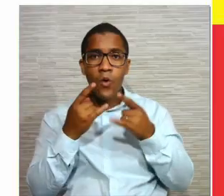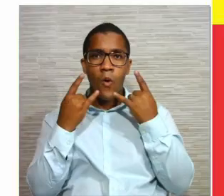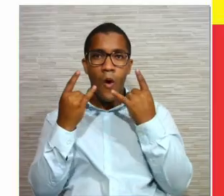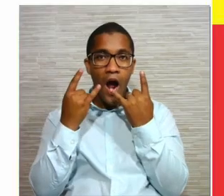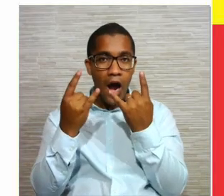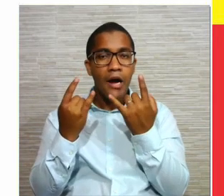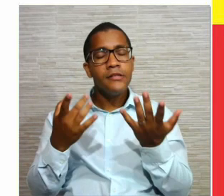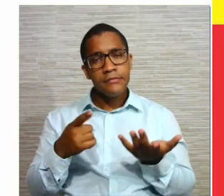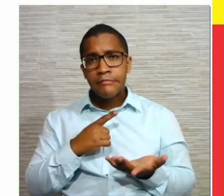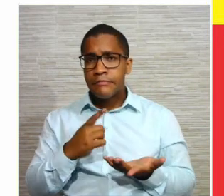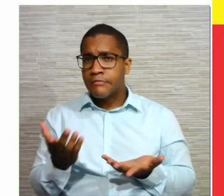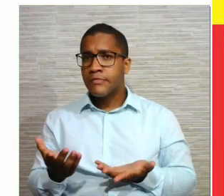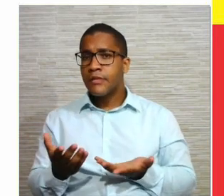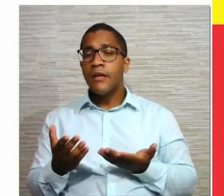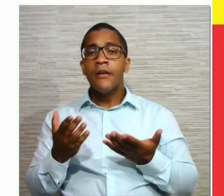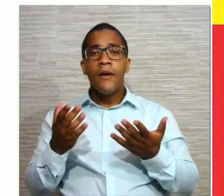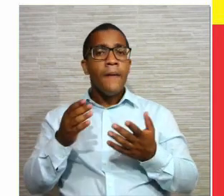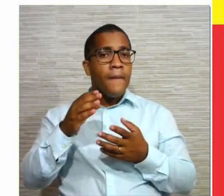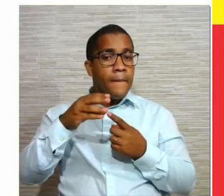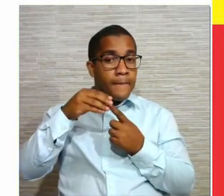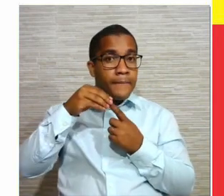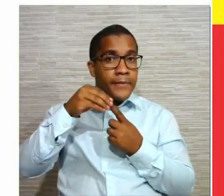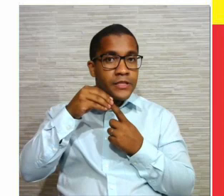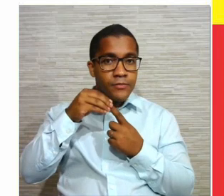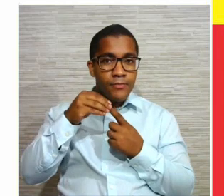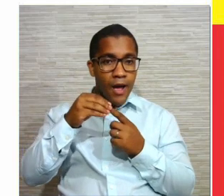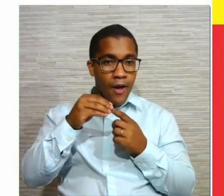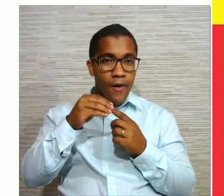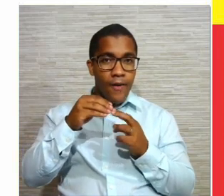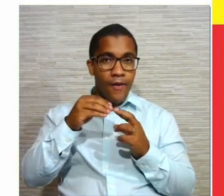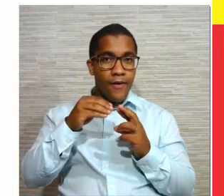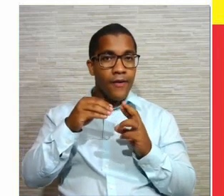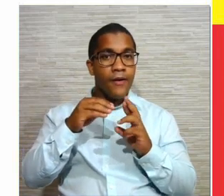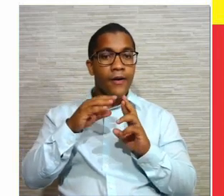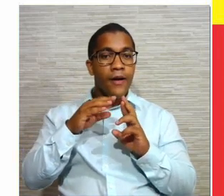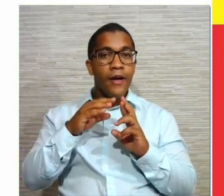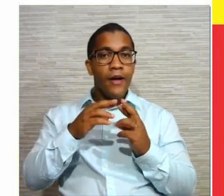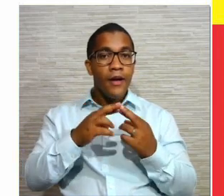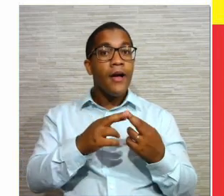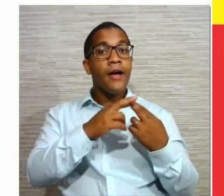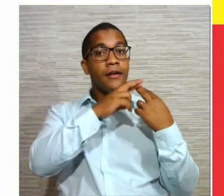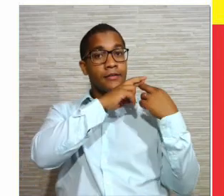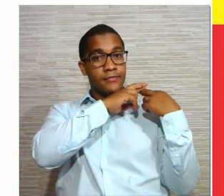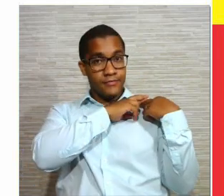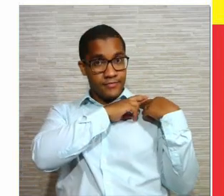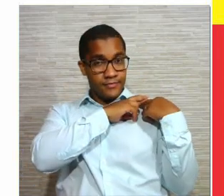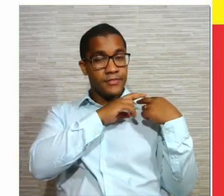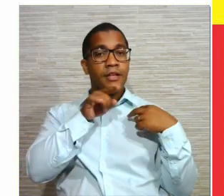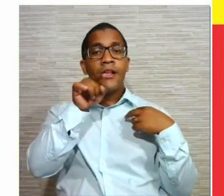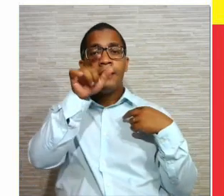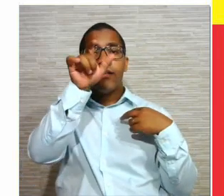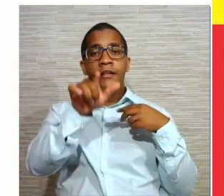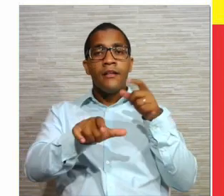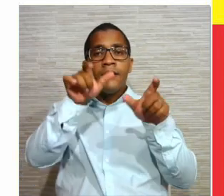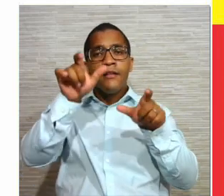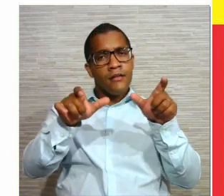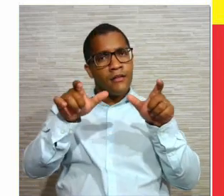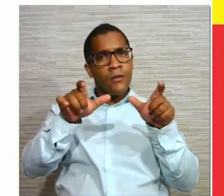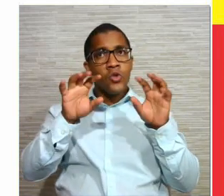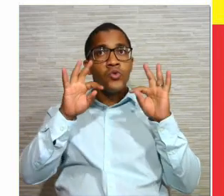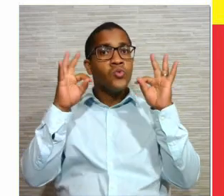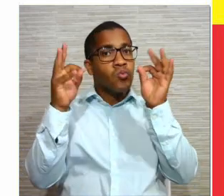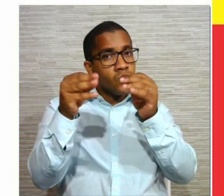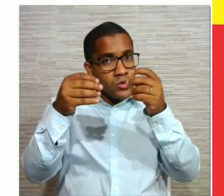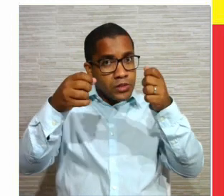rock. Os principais representantes desse estilo, em várias épocas, né, que a gente não vai poder falar de todo